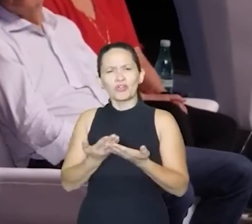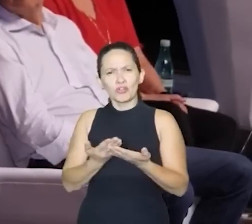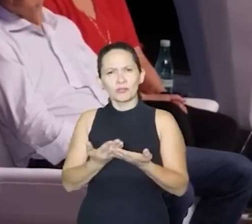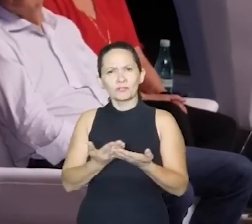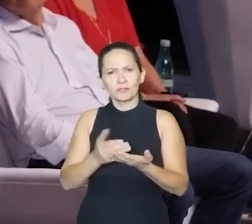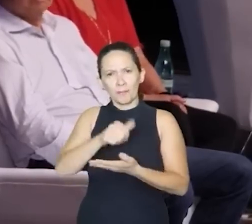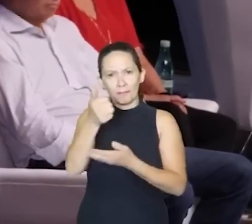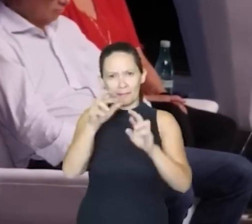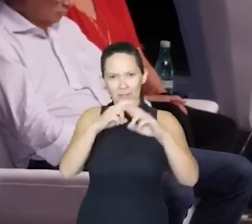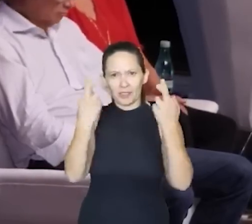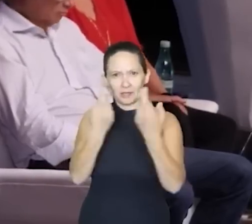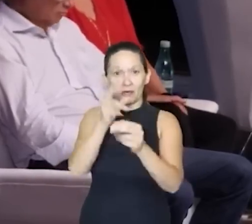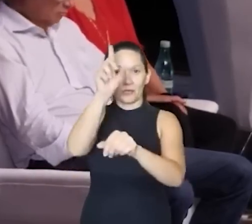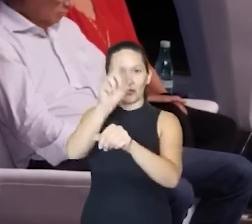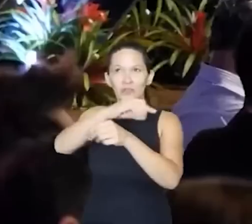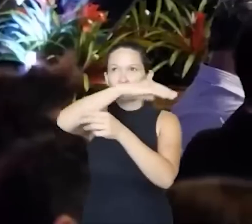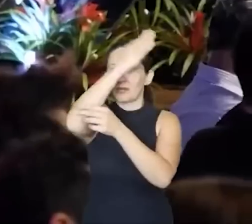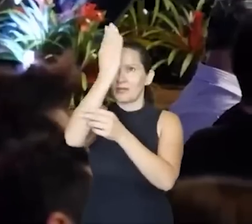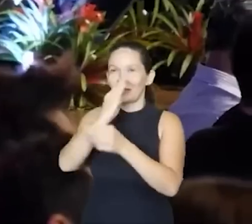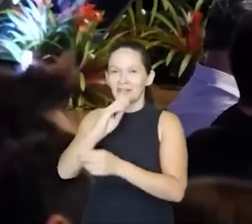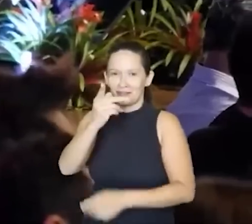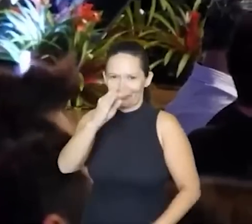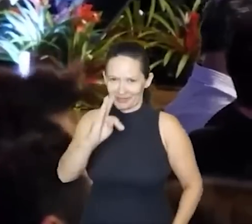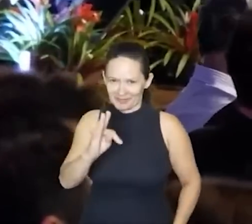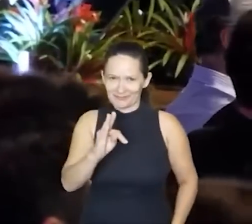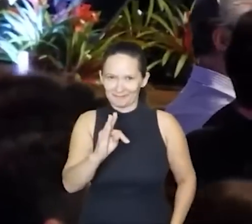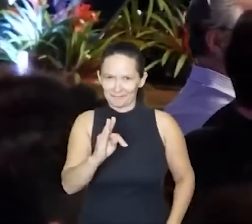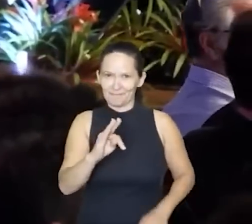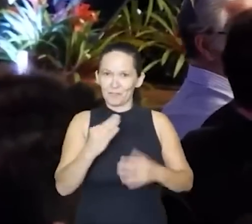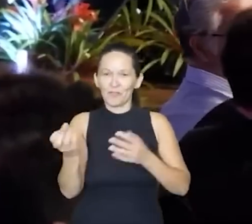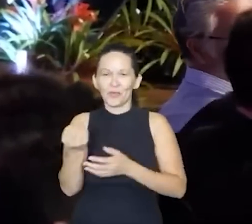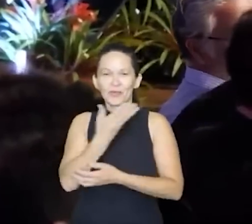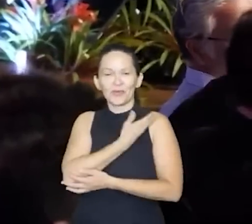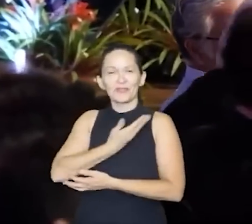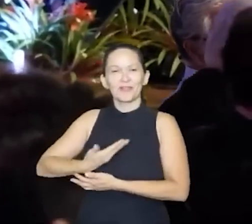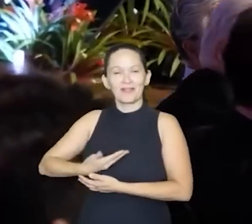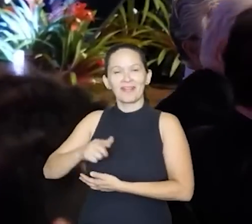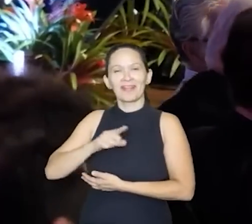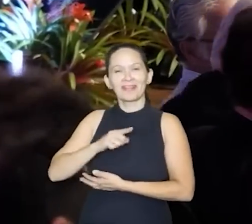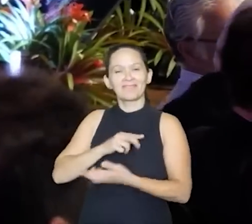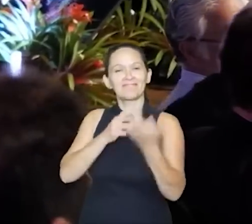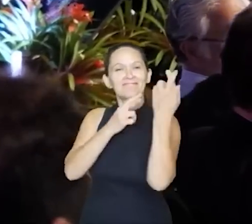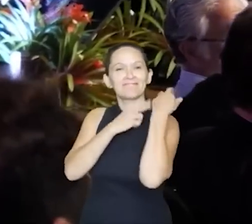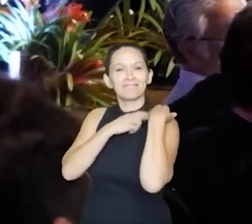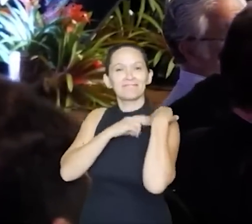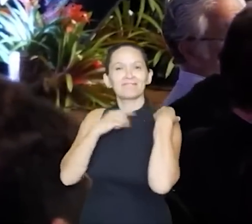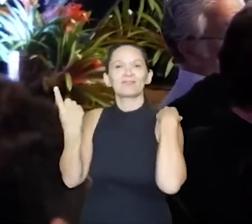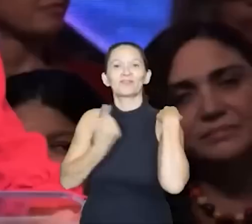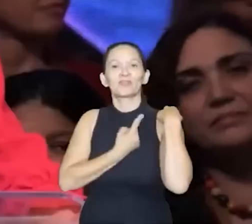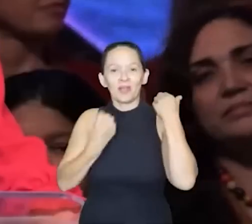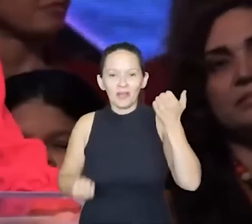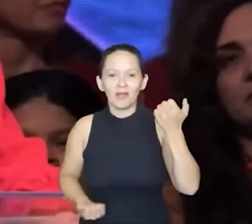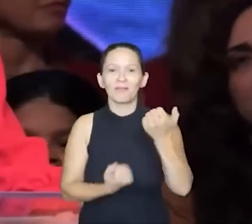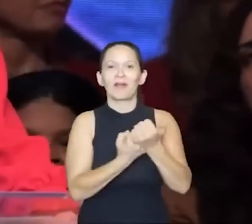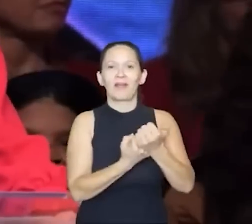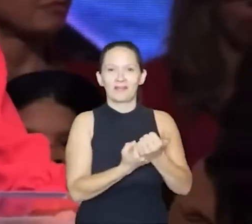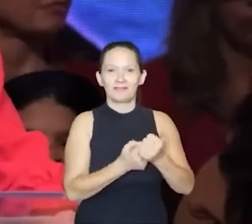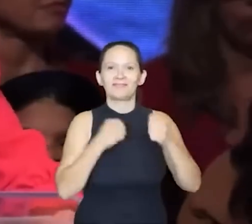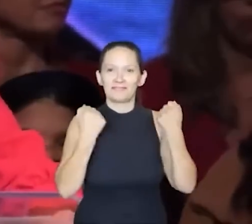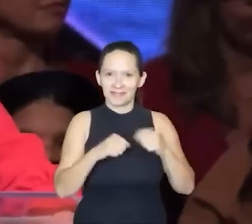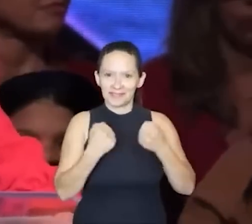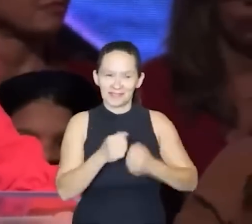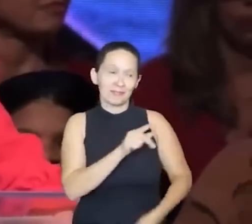reunião do Diretório Nacional do PT, sob o novo governo que temos a responsabilidade de sustentar. E,